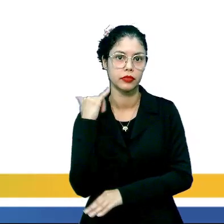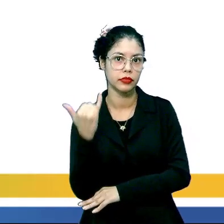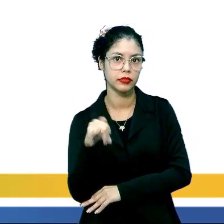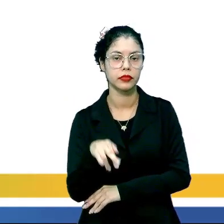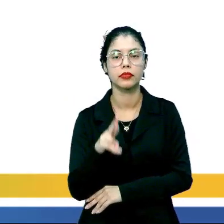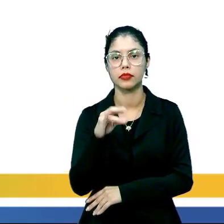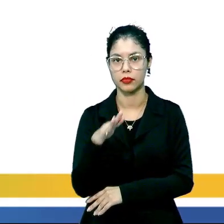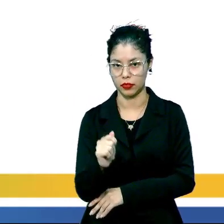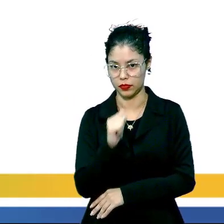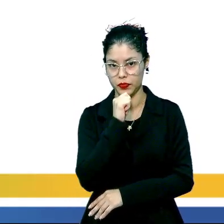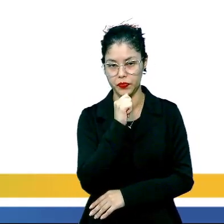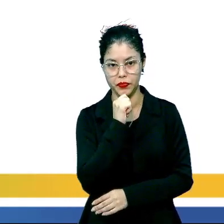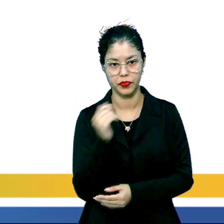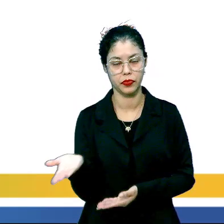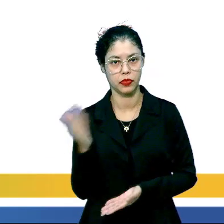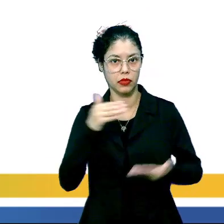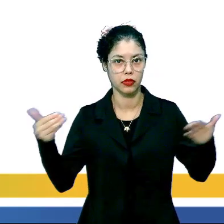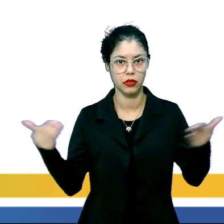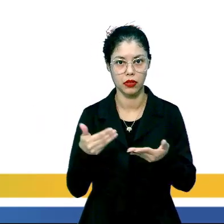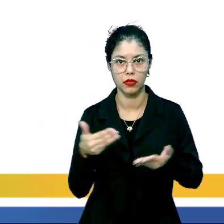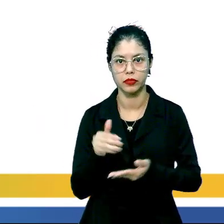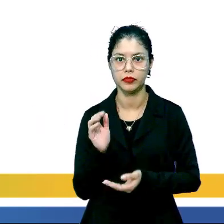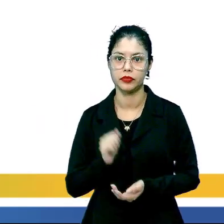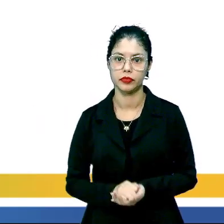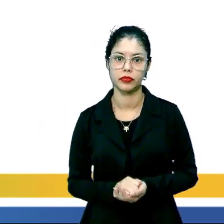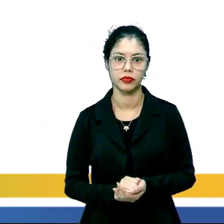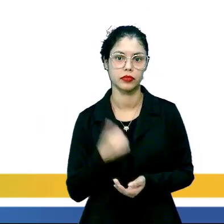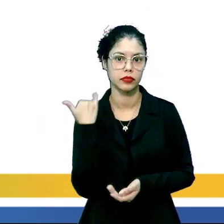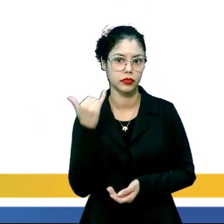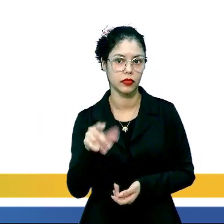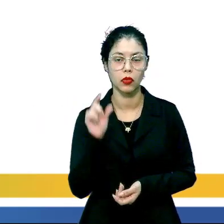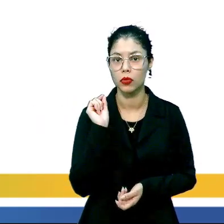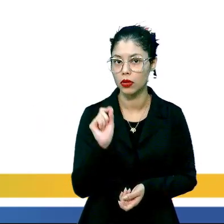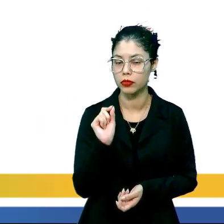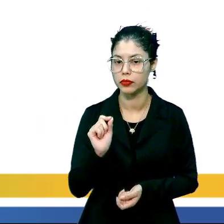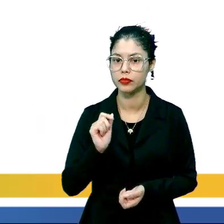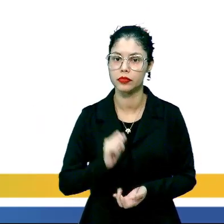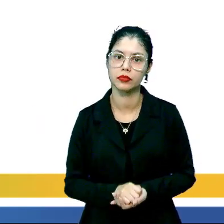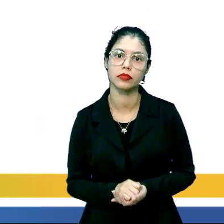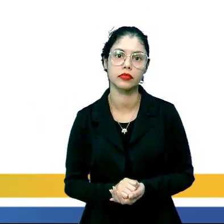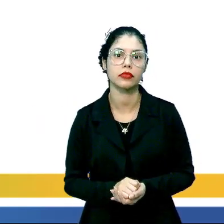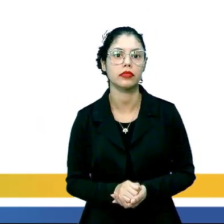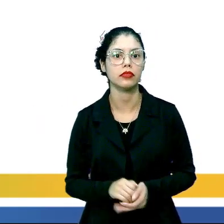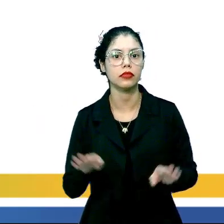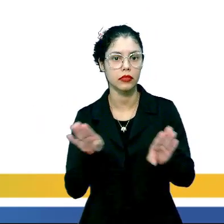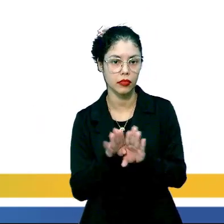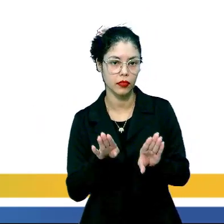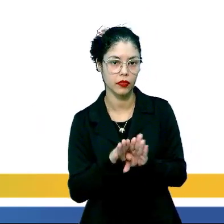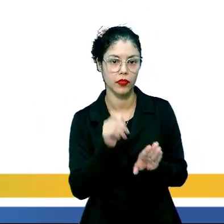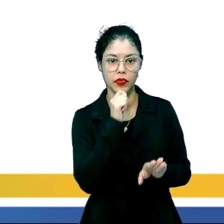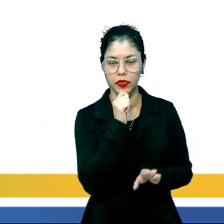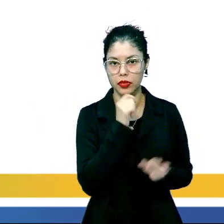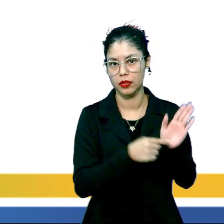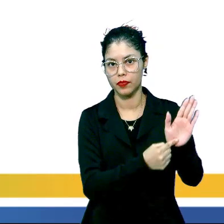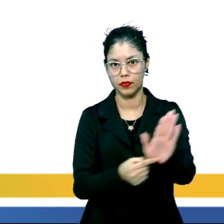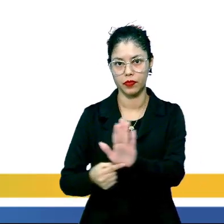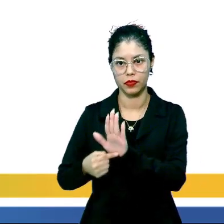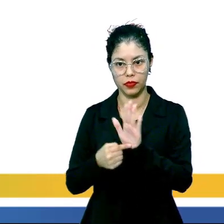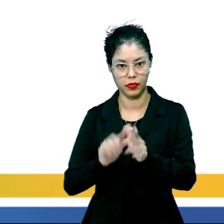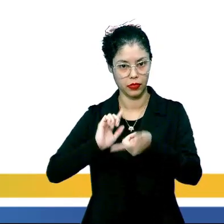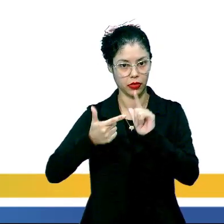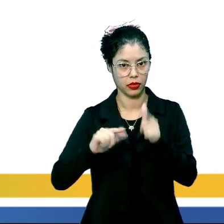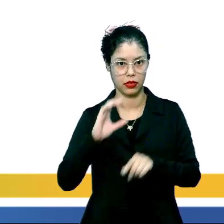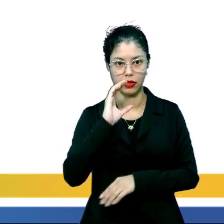mecânica. Vamos então para o conceito de energia cinética. O que é energia cinética? Bem, energia cinética nós vamos representar pela